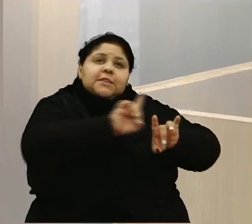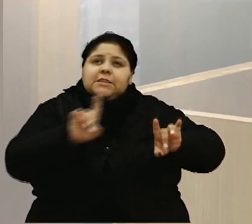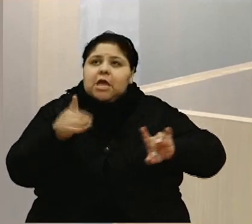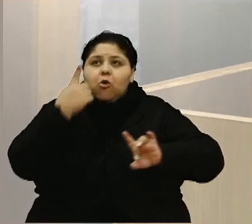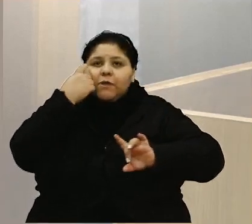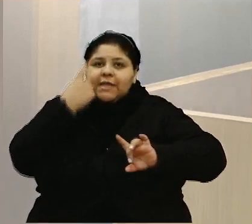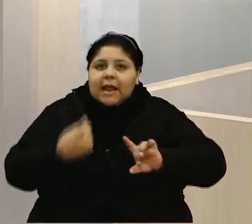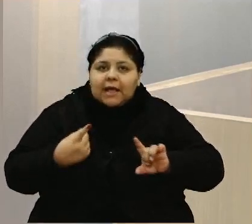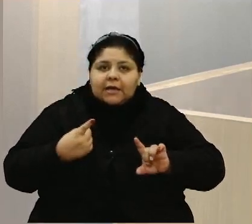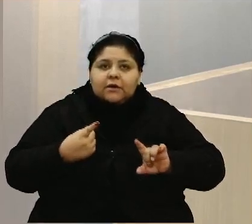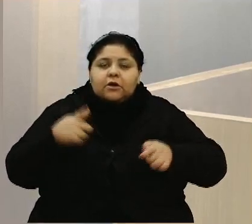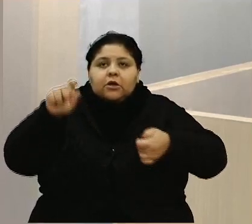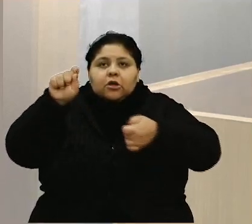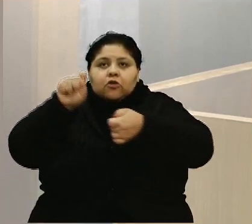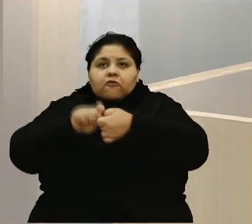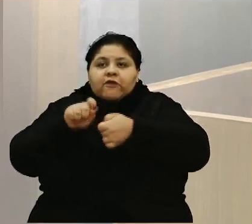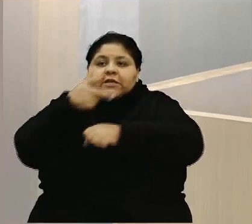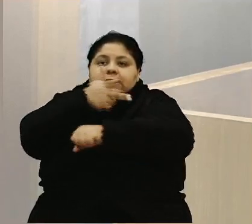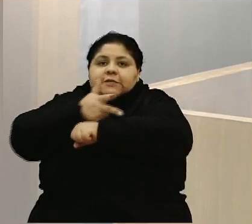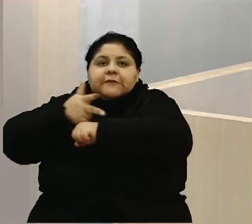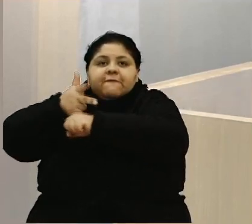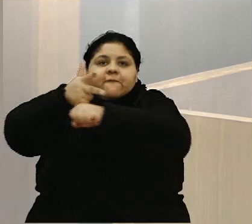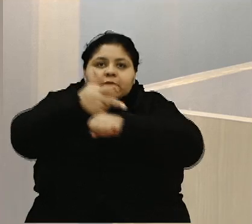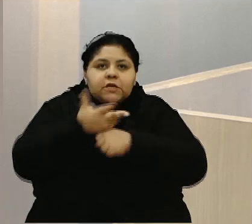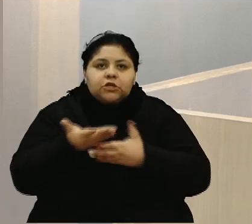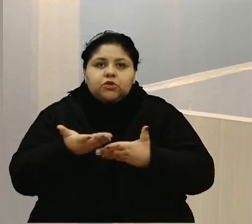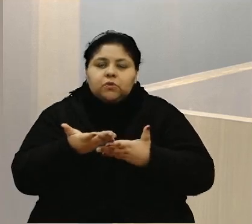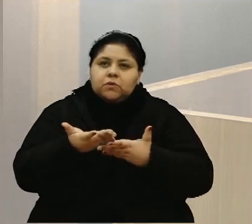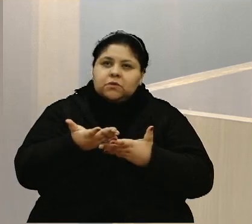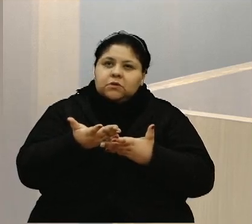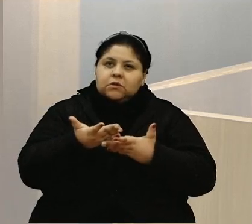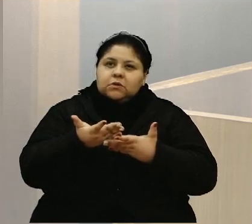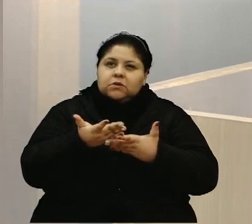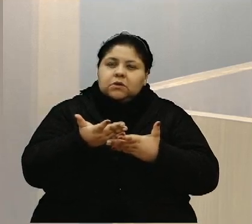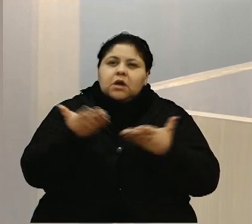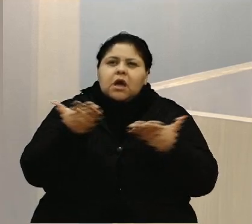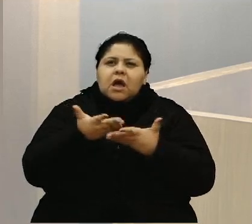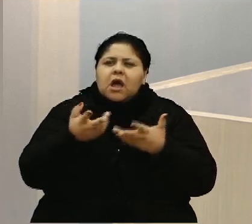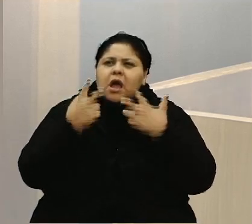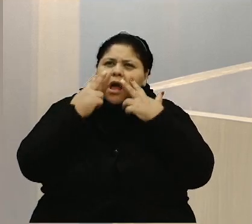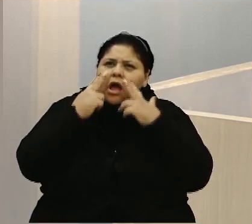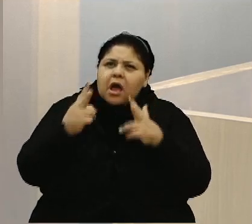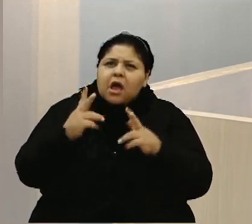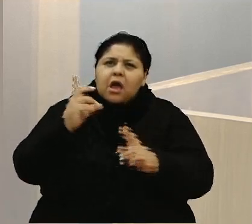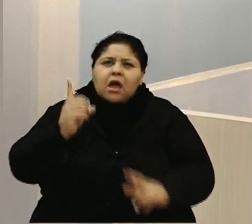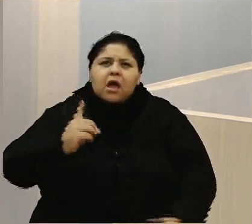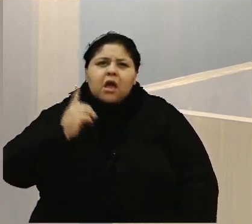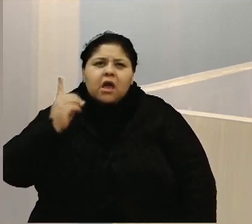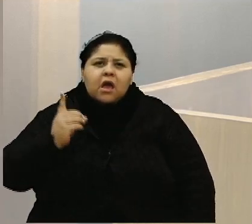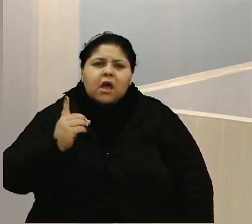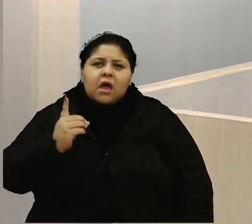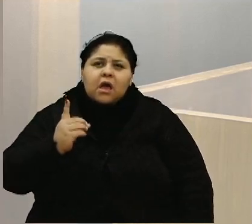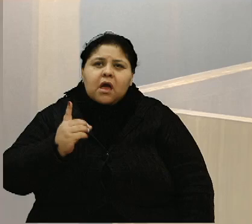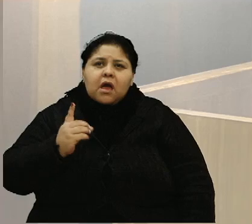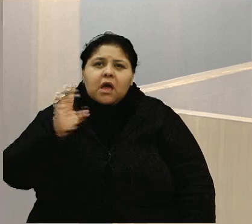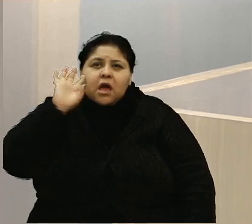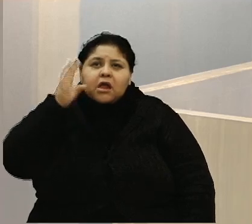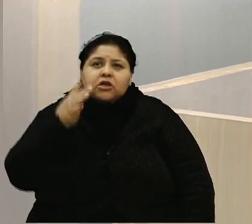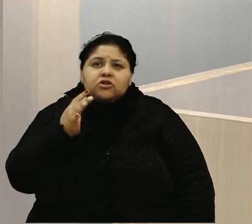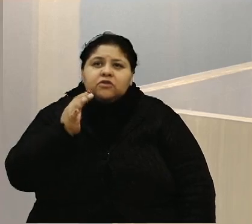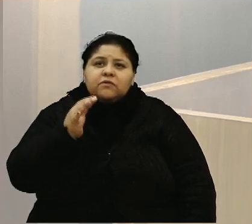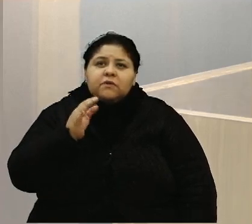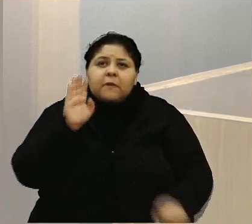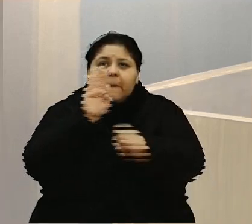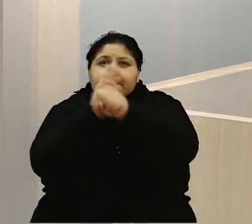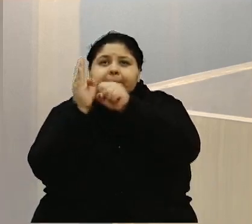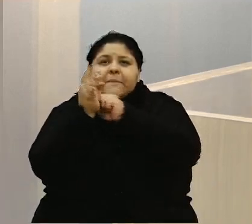interessa. Fazem vídeo toda hora. Acabei de ver aí o deputado primeiro-ministro disse que vai resolver Forqueta, vereadora